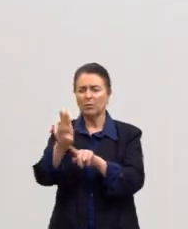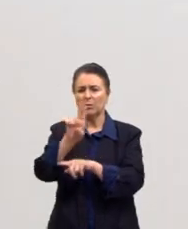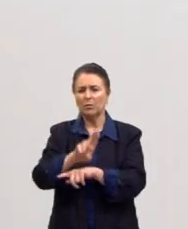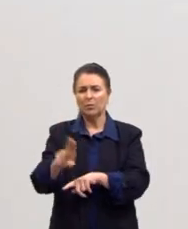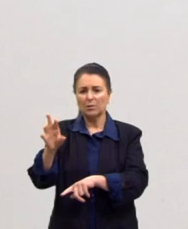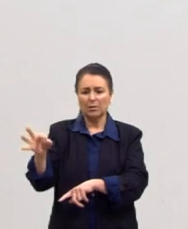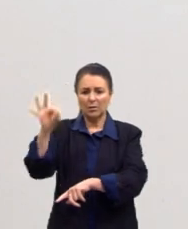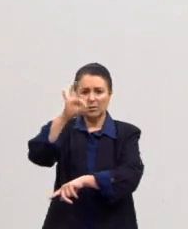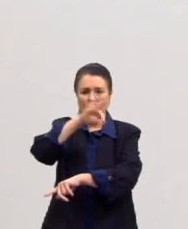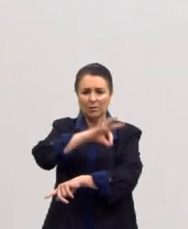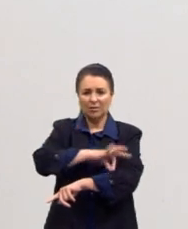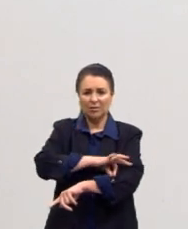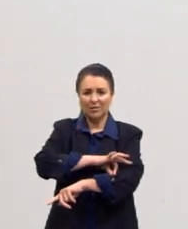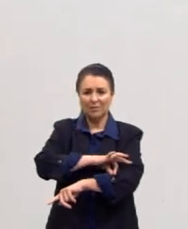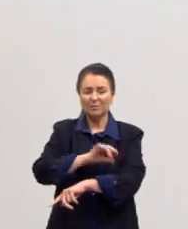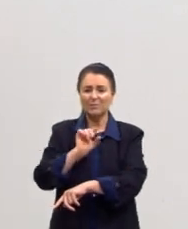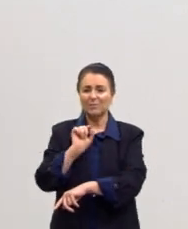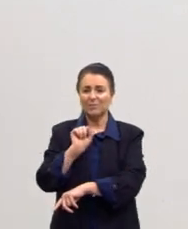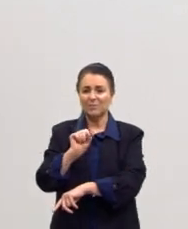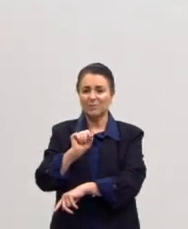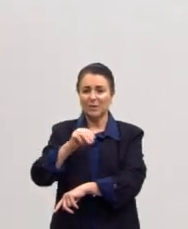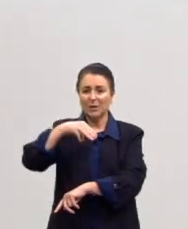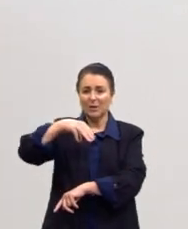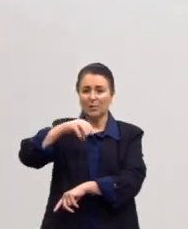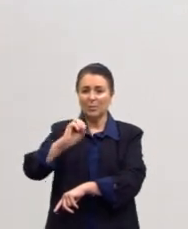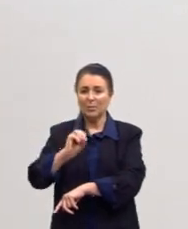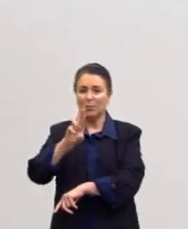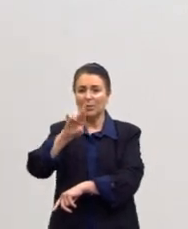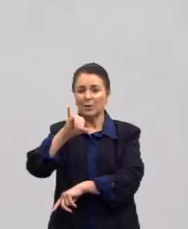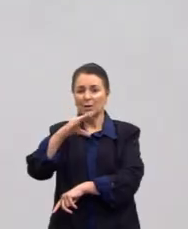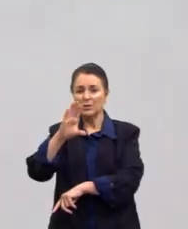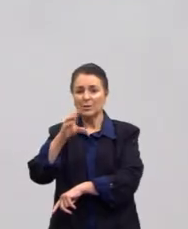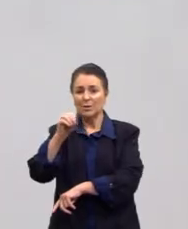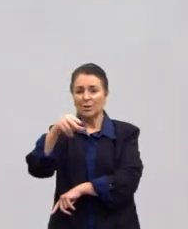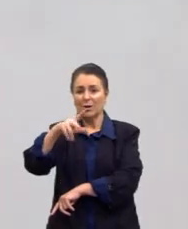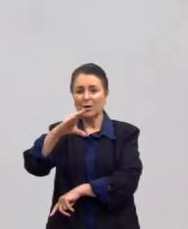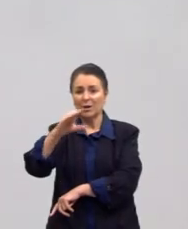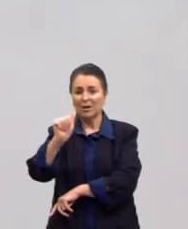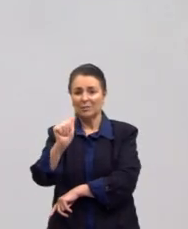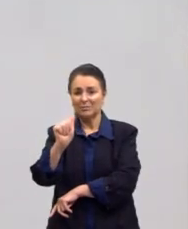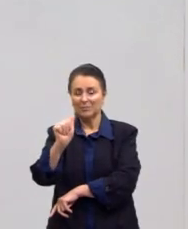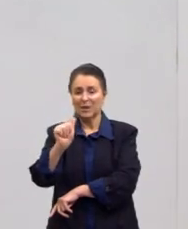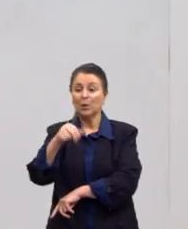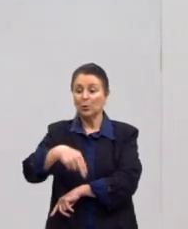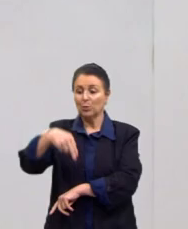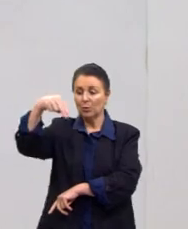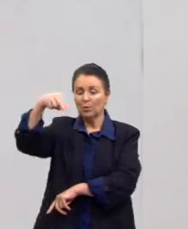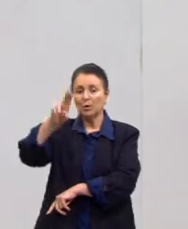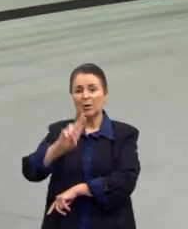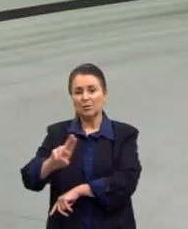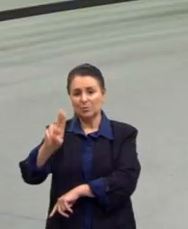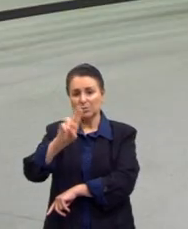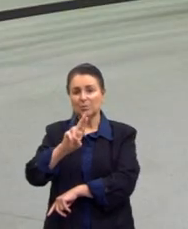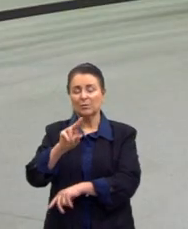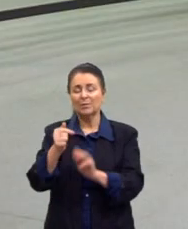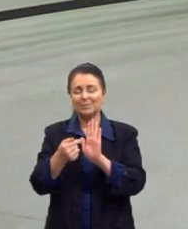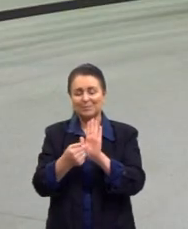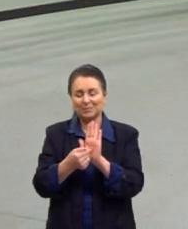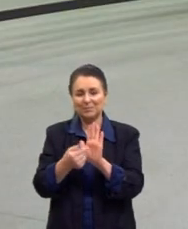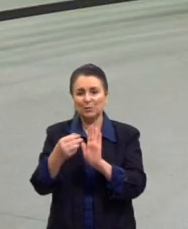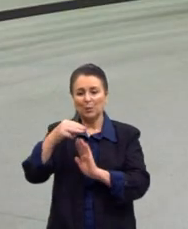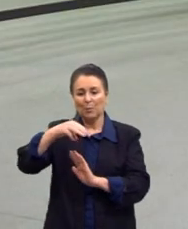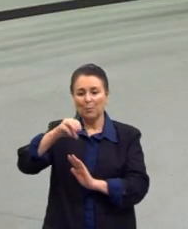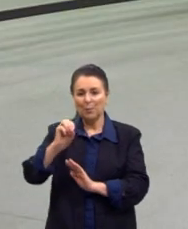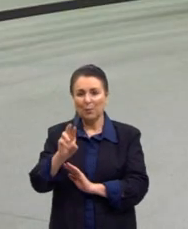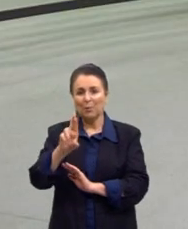pernilongos e para mosquitos que é a muriçoca exatamente lá no nordeste também aparece aí o nome